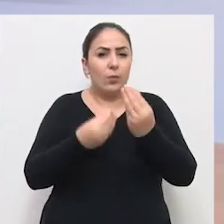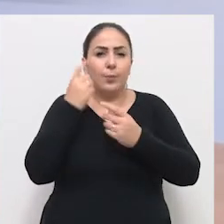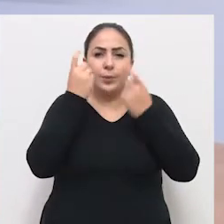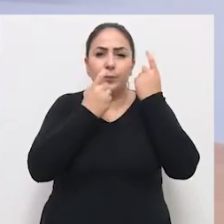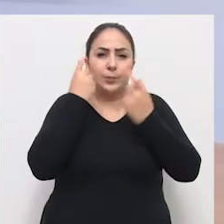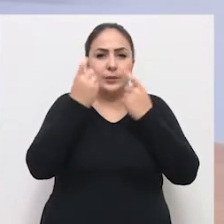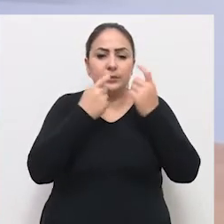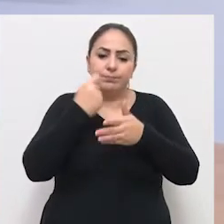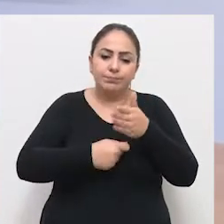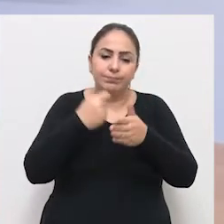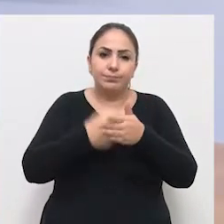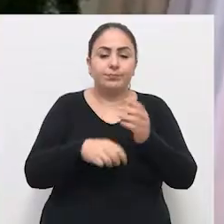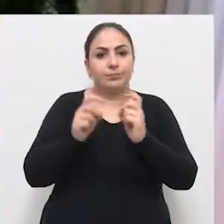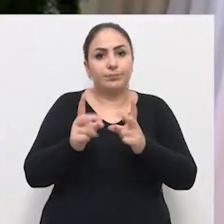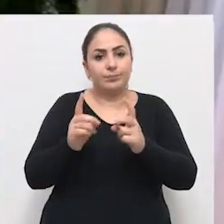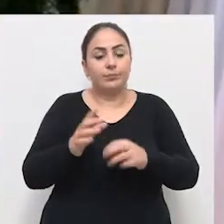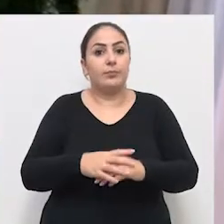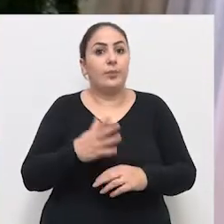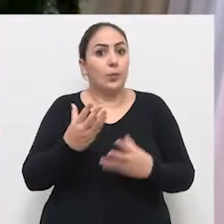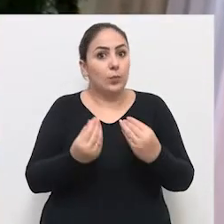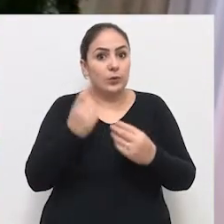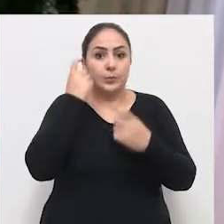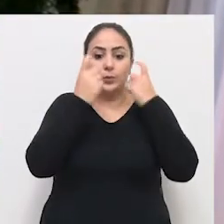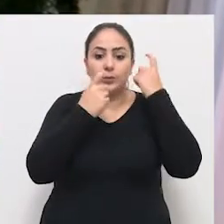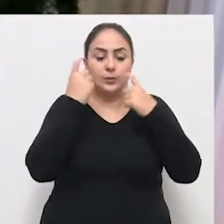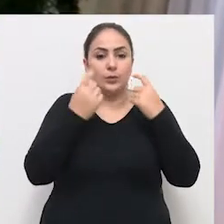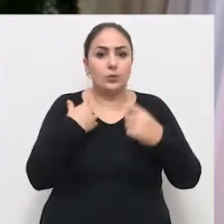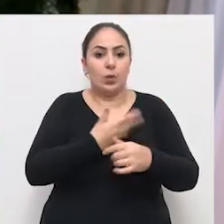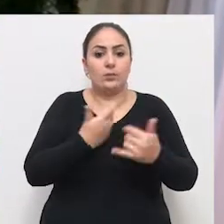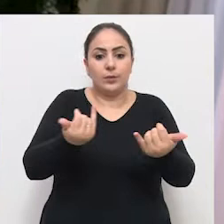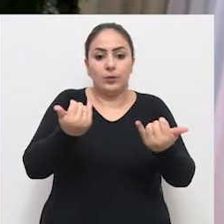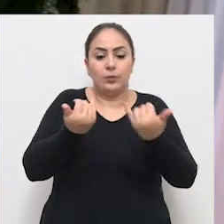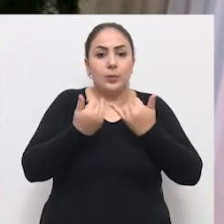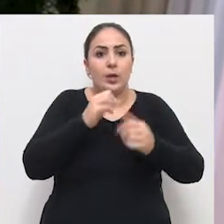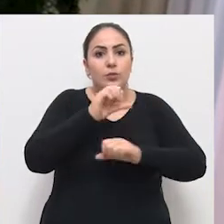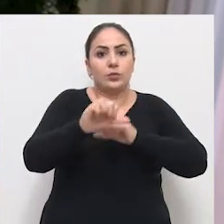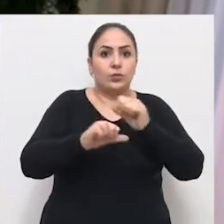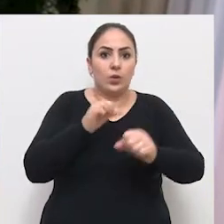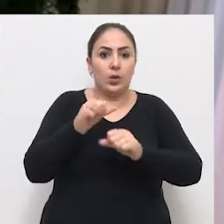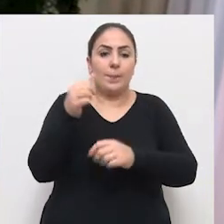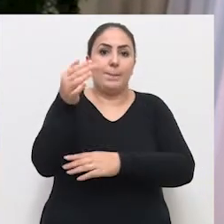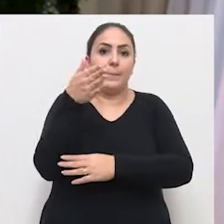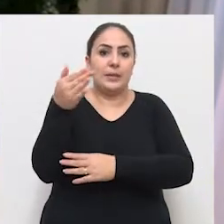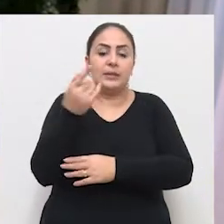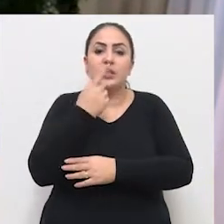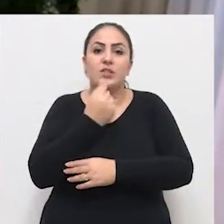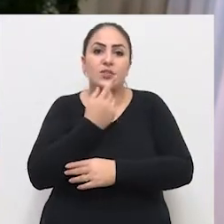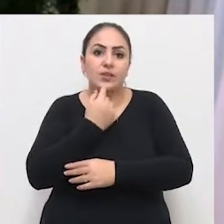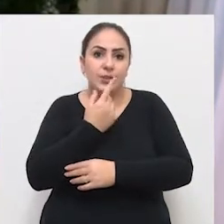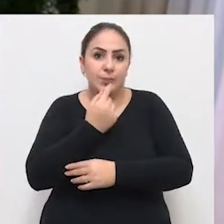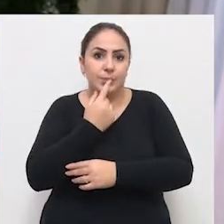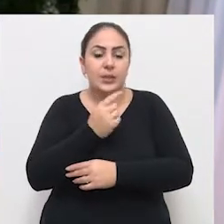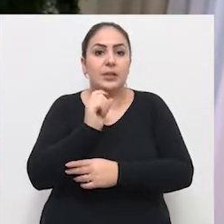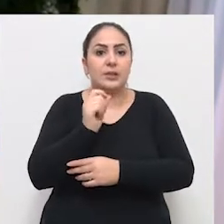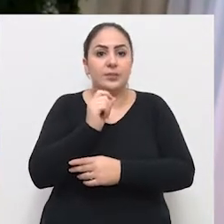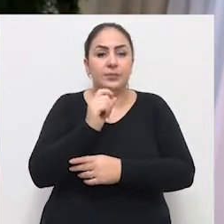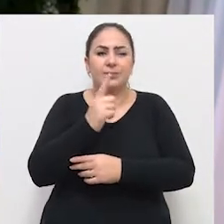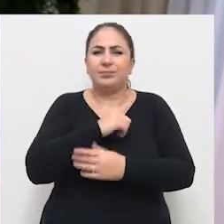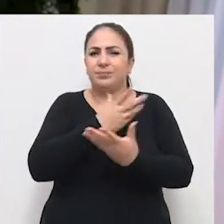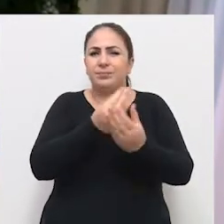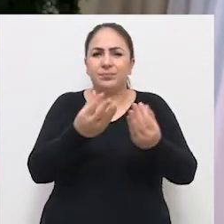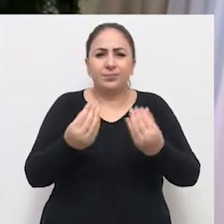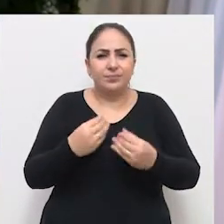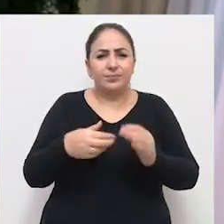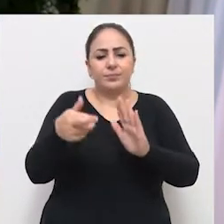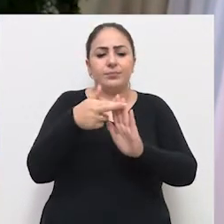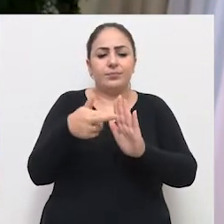o esforço no comércio. Com muita preocupação que recebemos a notícia da troca de bandeira para a cor vermelha, onde